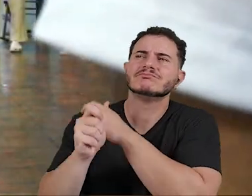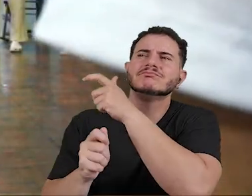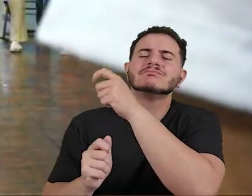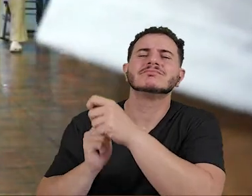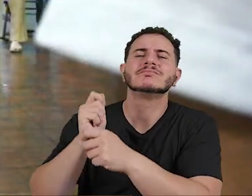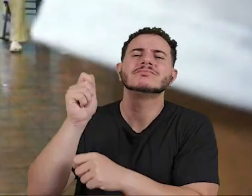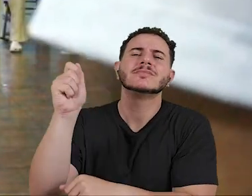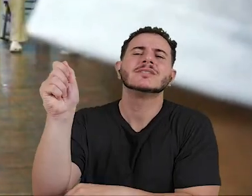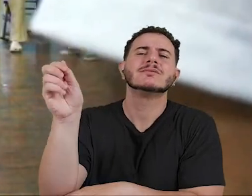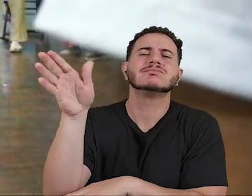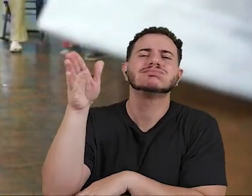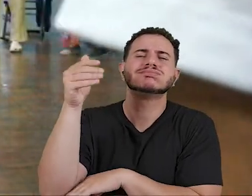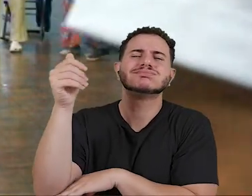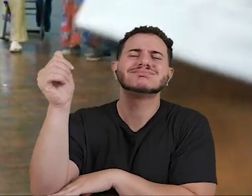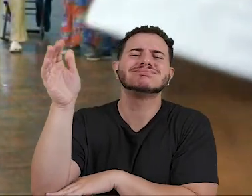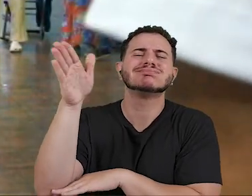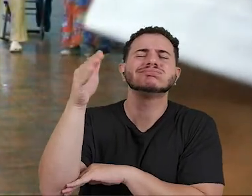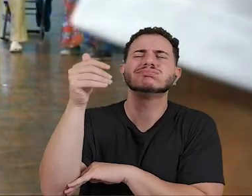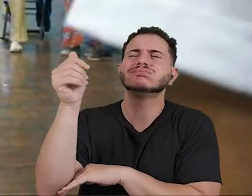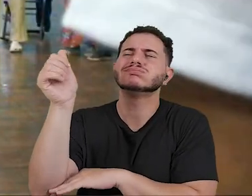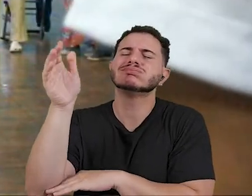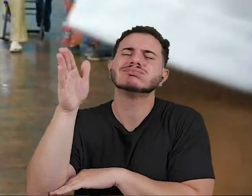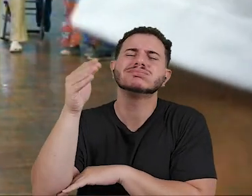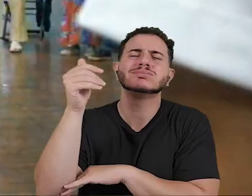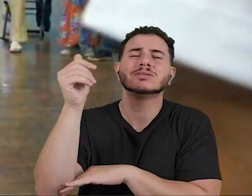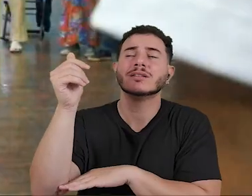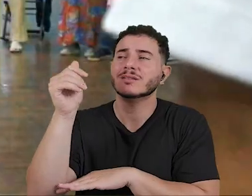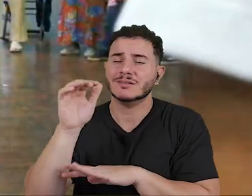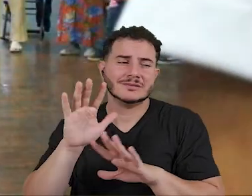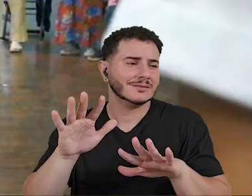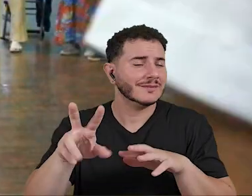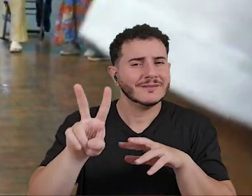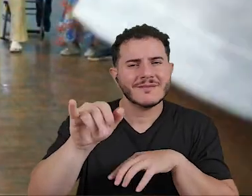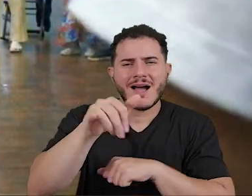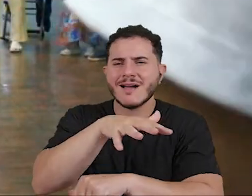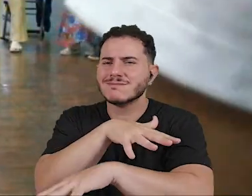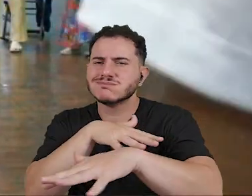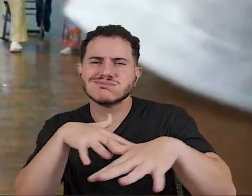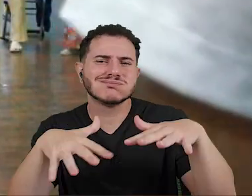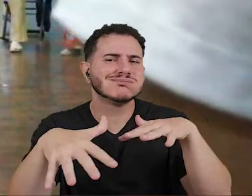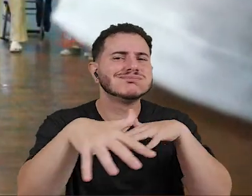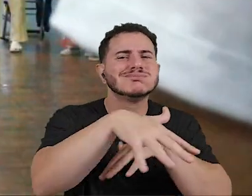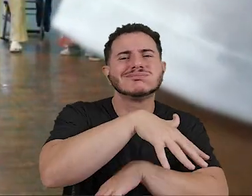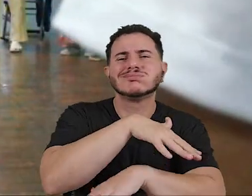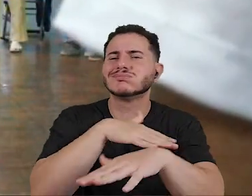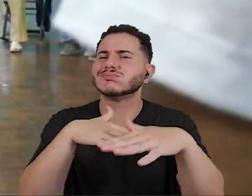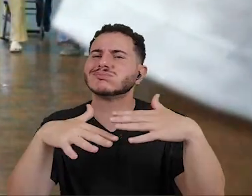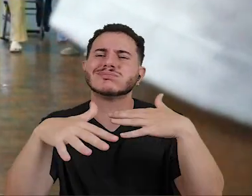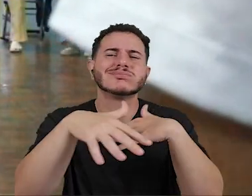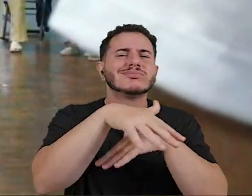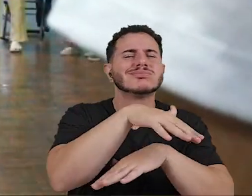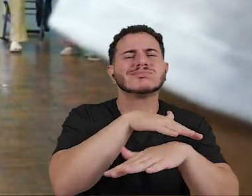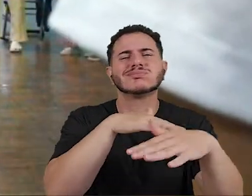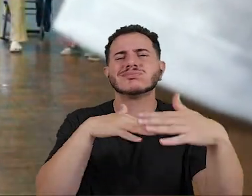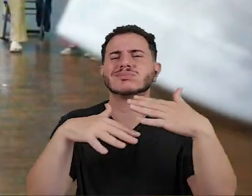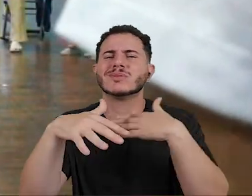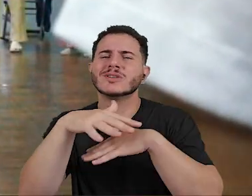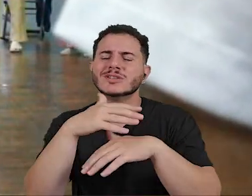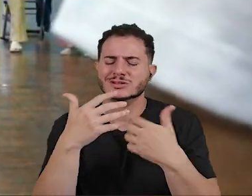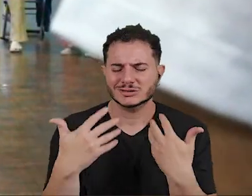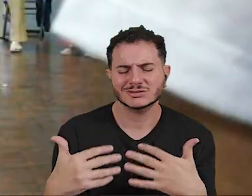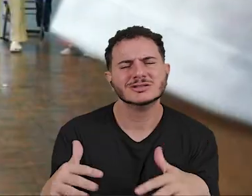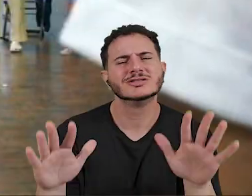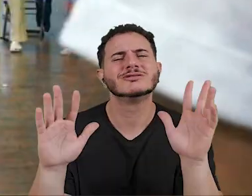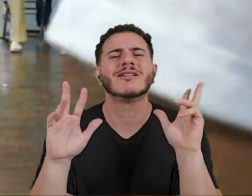vai começar. É carnaval de novo e todo o